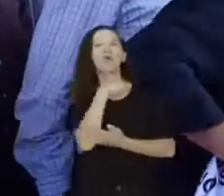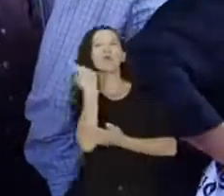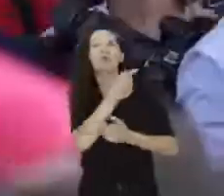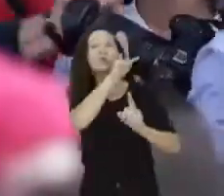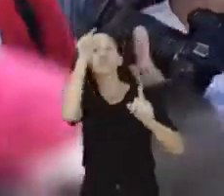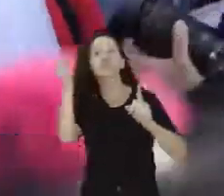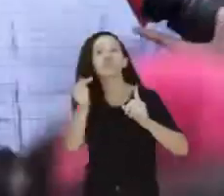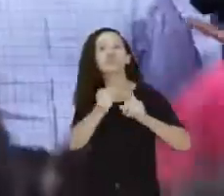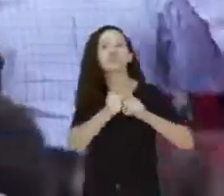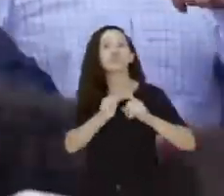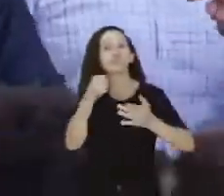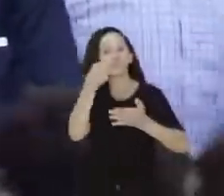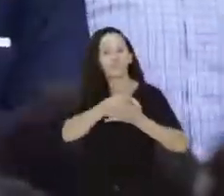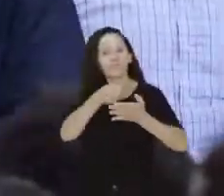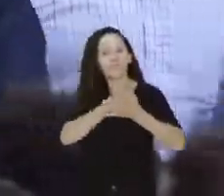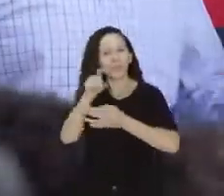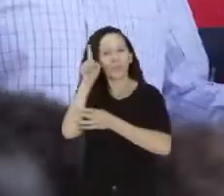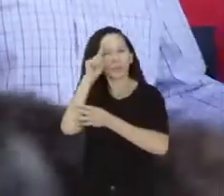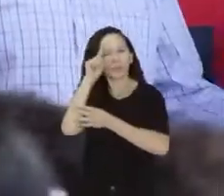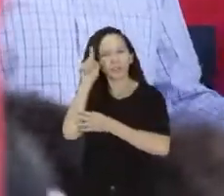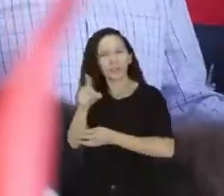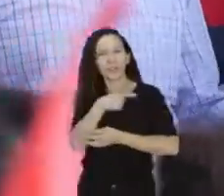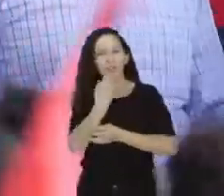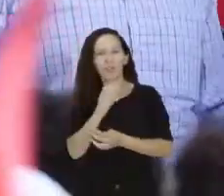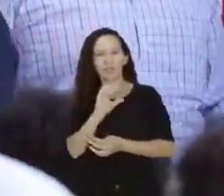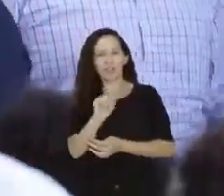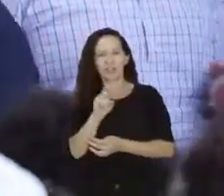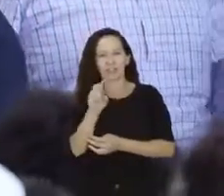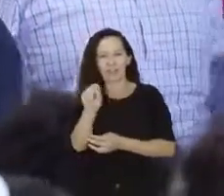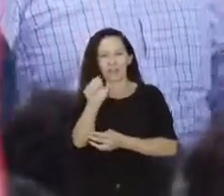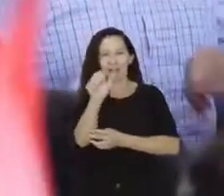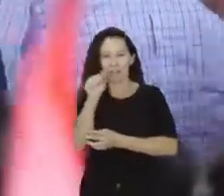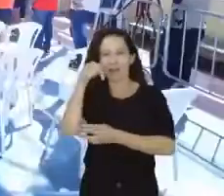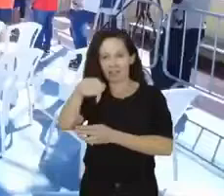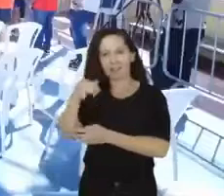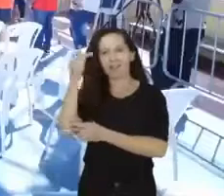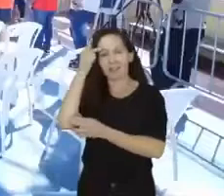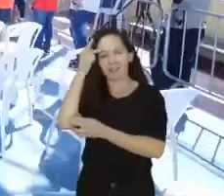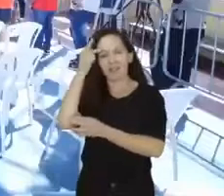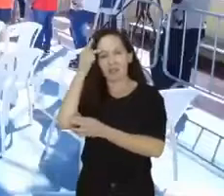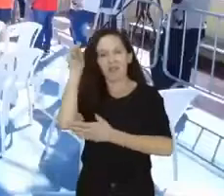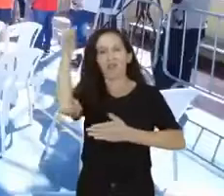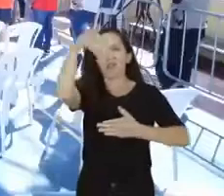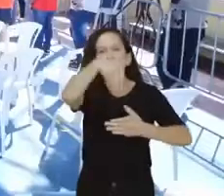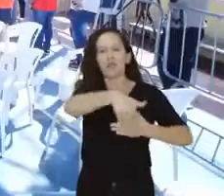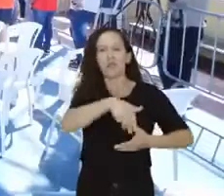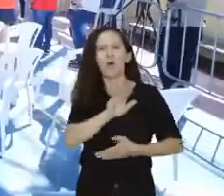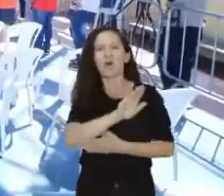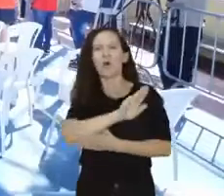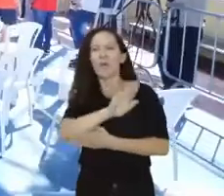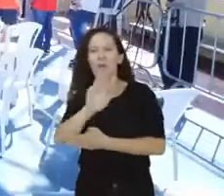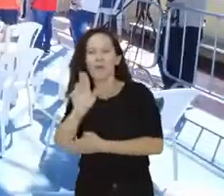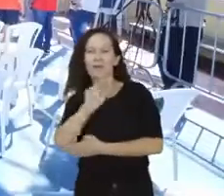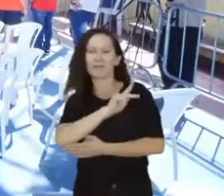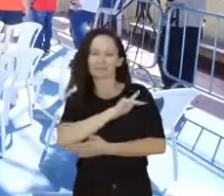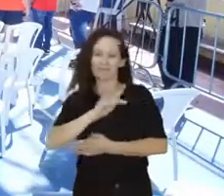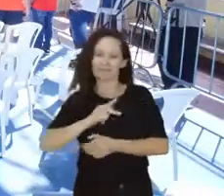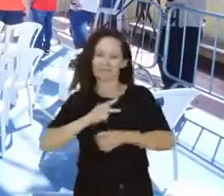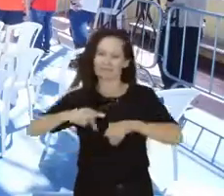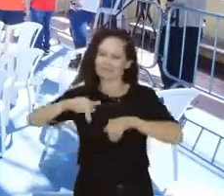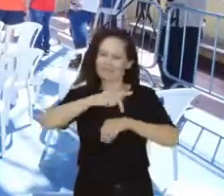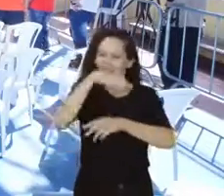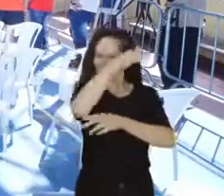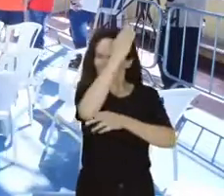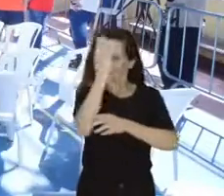A nossa causa aqui em Heliópolis é eleger o Lula para presidente da nossa nação.